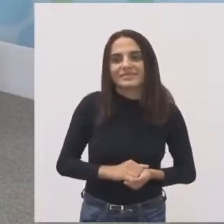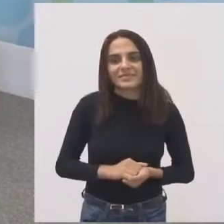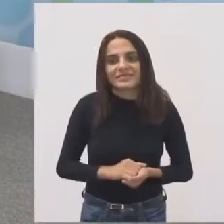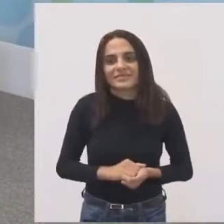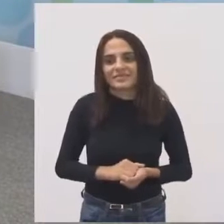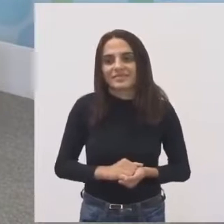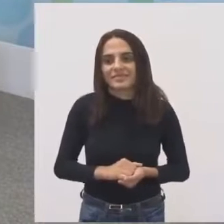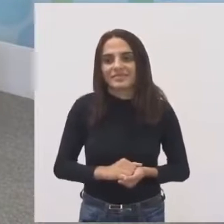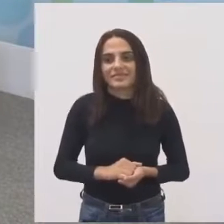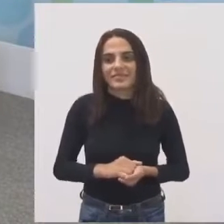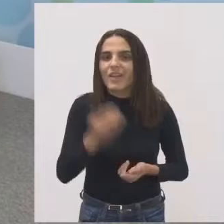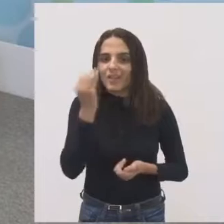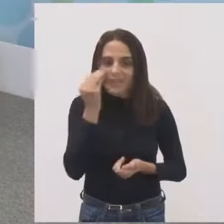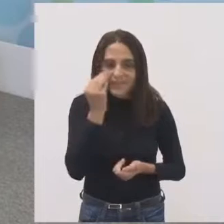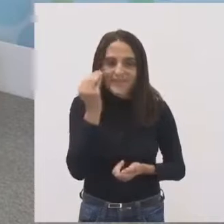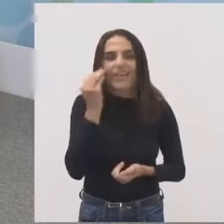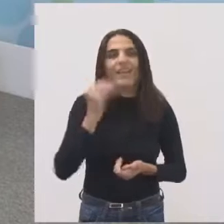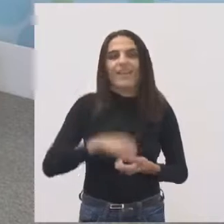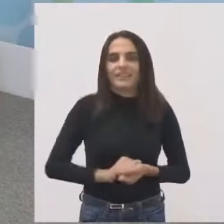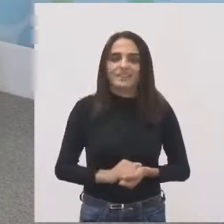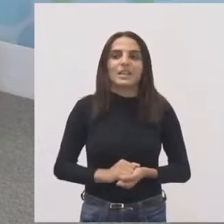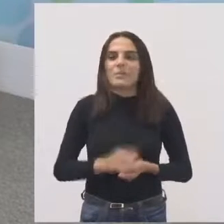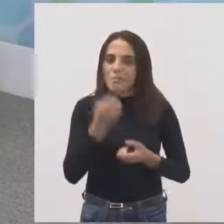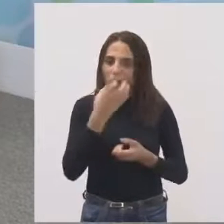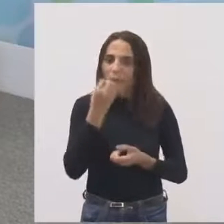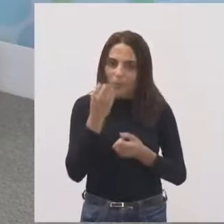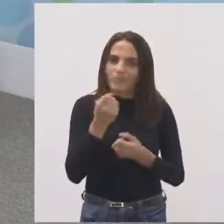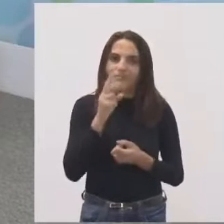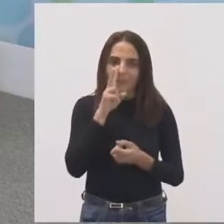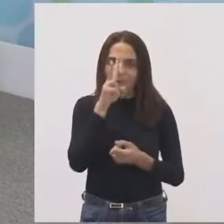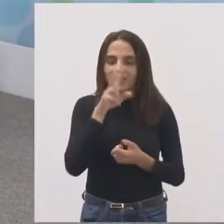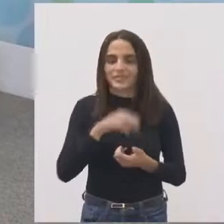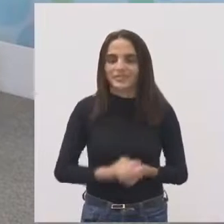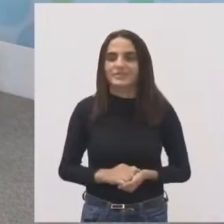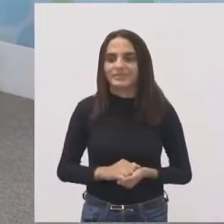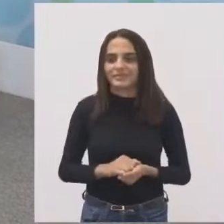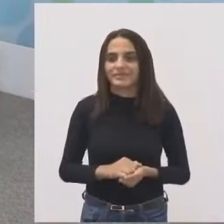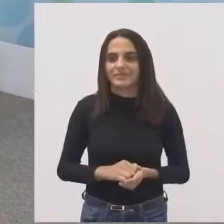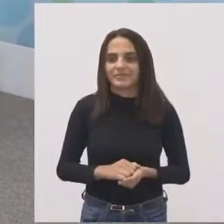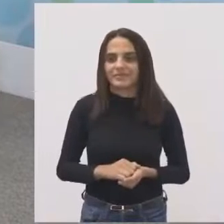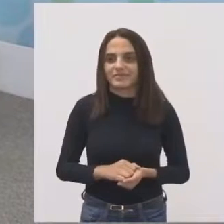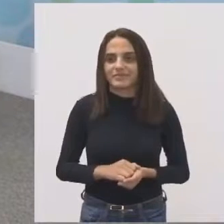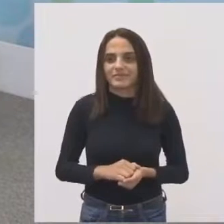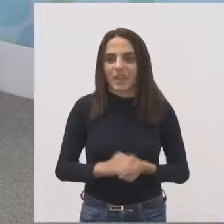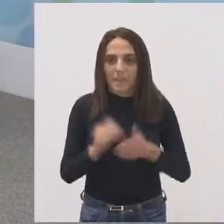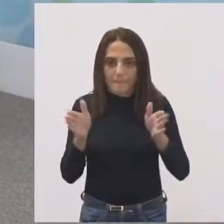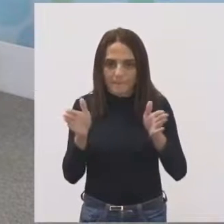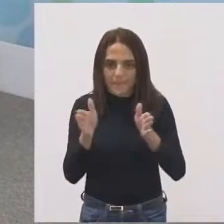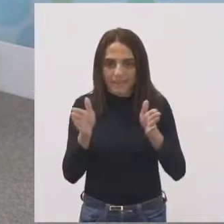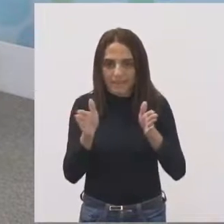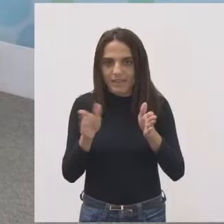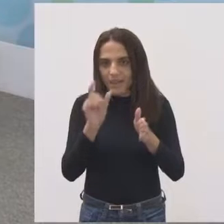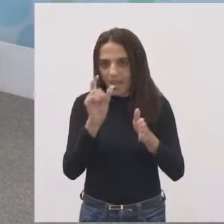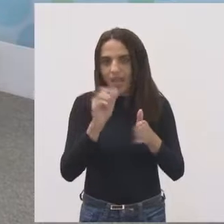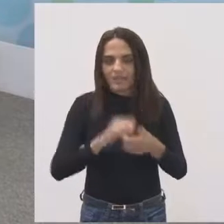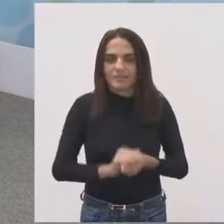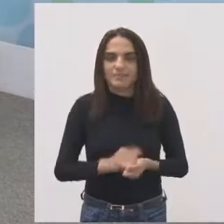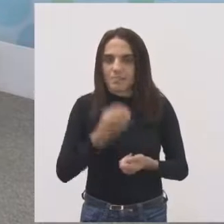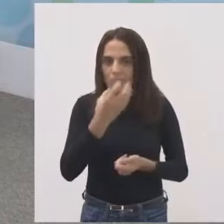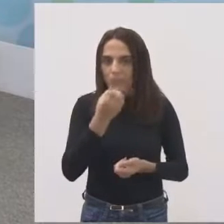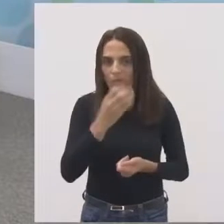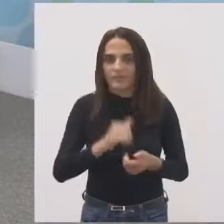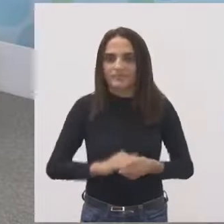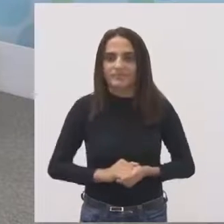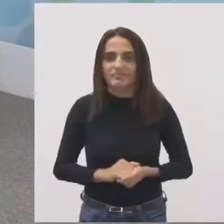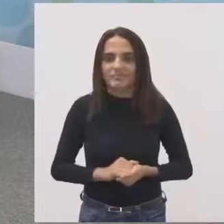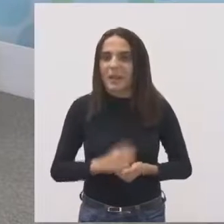Felipe, eu testei e tá super resistente. Você vê que ele é bem robustinho, mesmo sendo pequenininho, ele é bem grossinho assim, né? Ele não